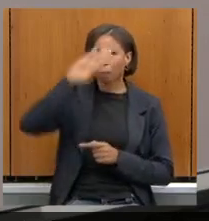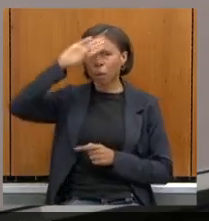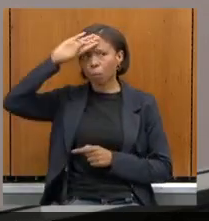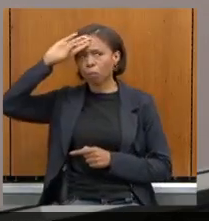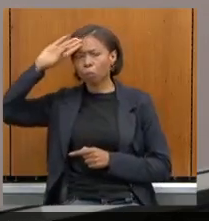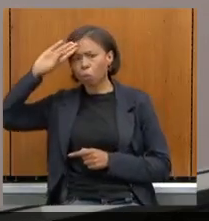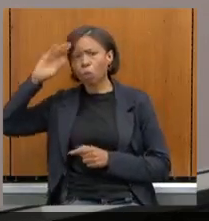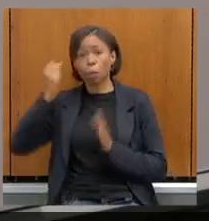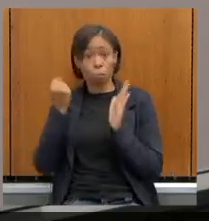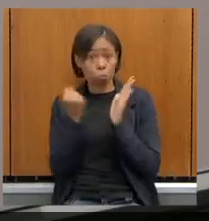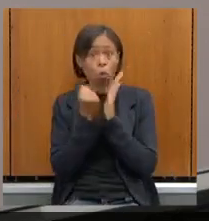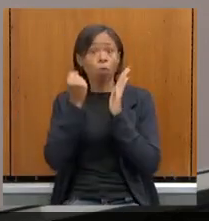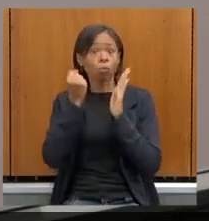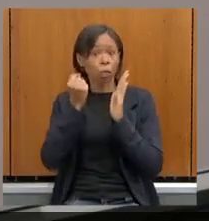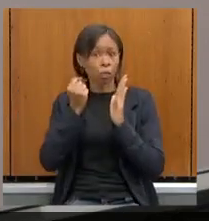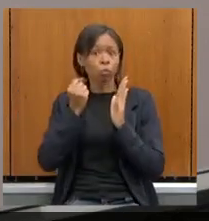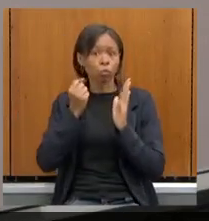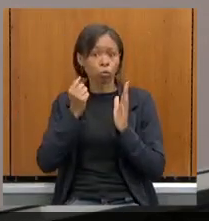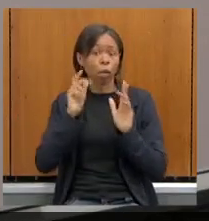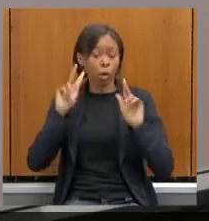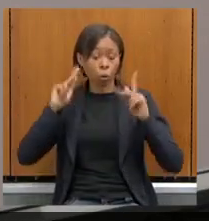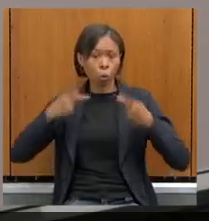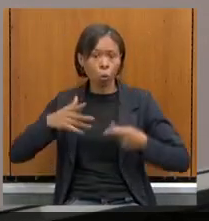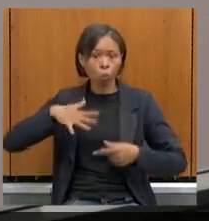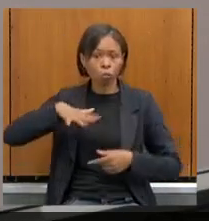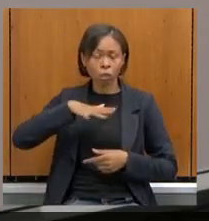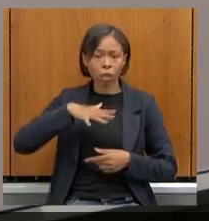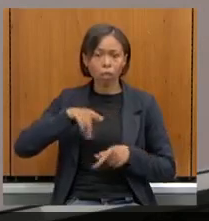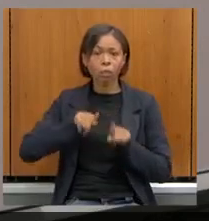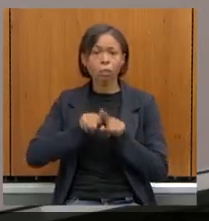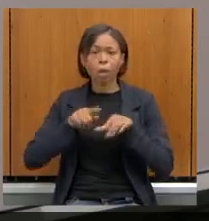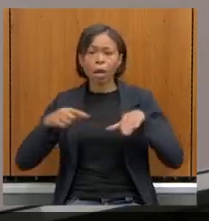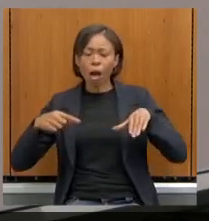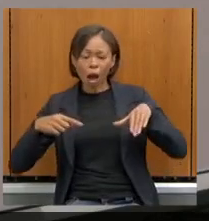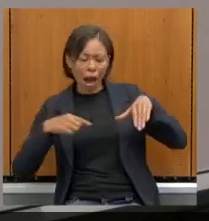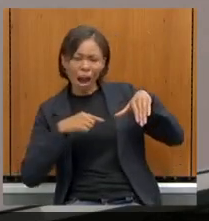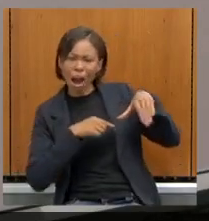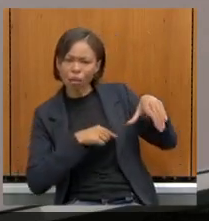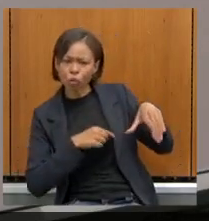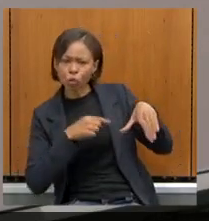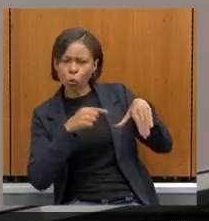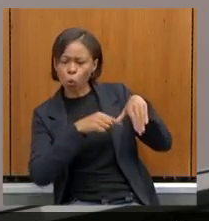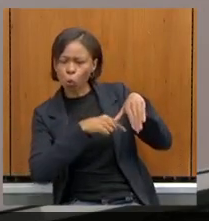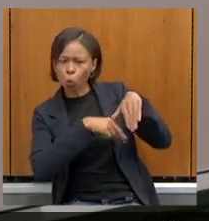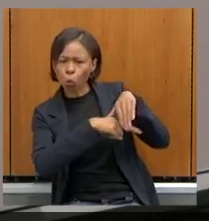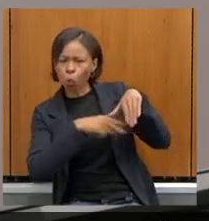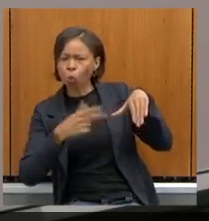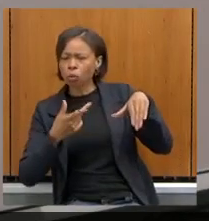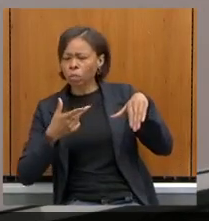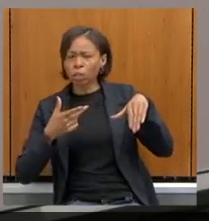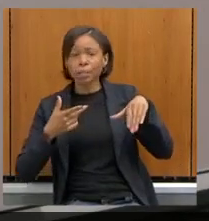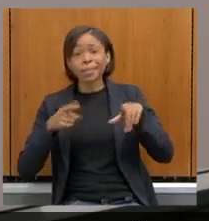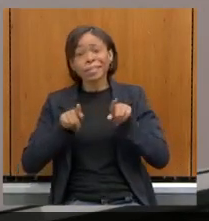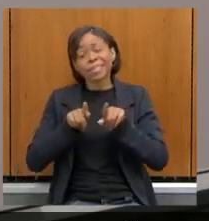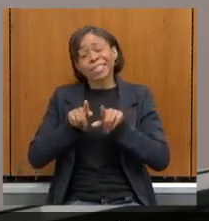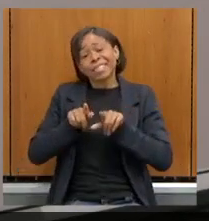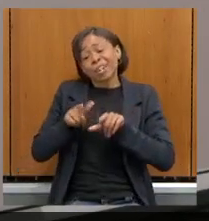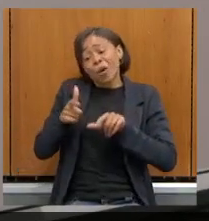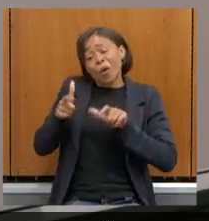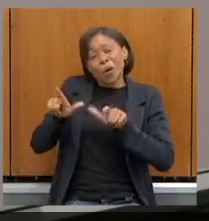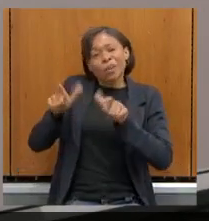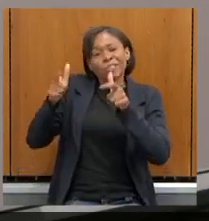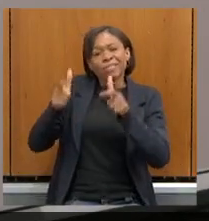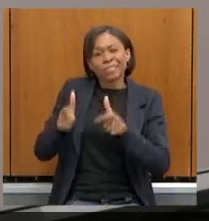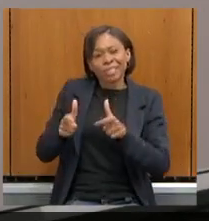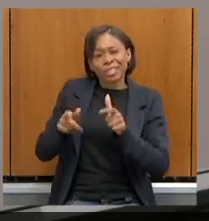as Grutas, o Grande Sertão Veredas de Guimarães Rosa e chegando no apogeu que é a modernidade de